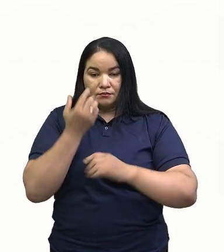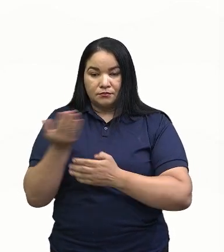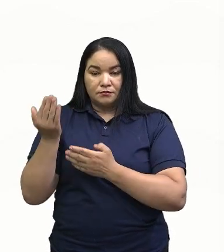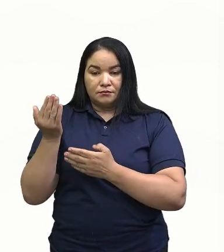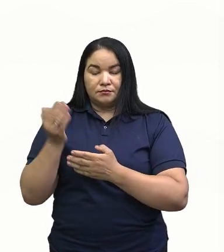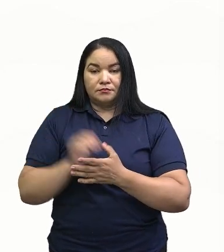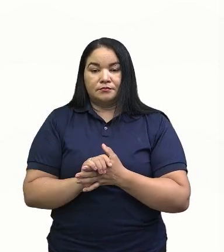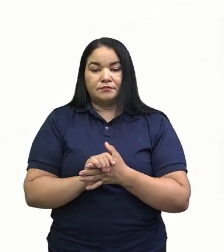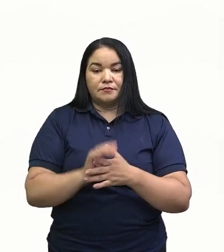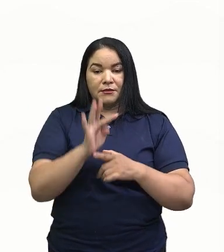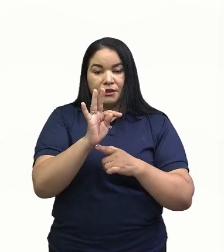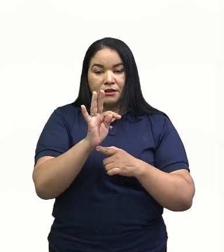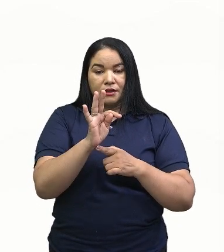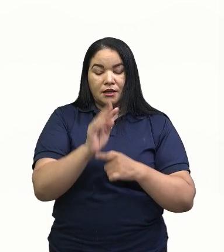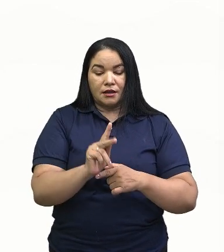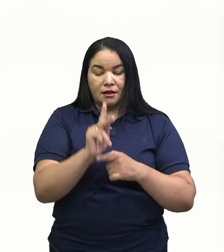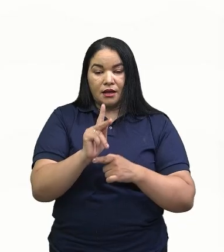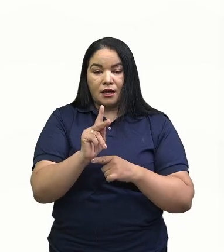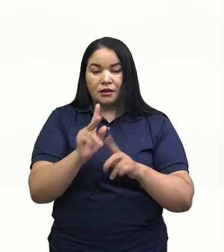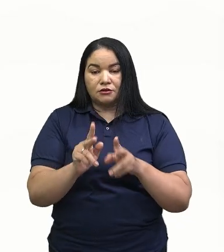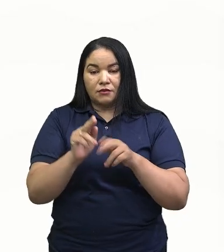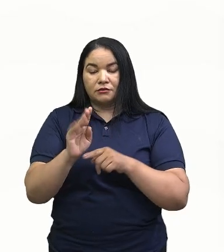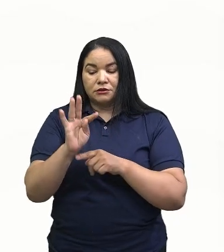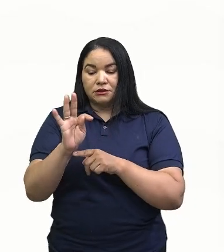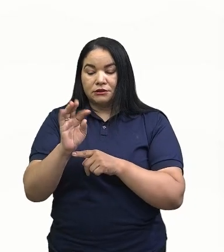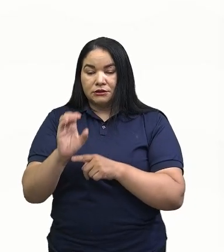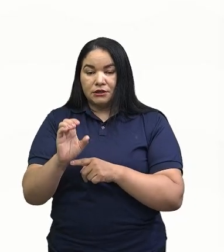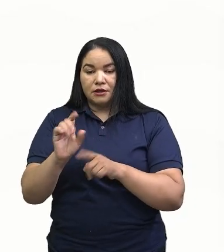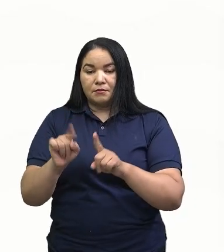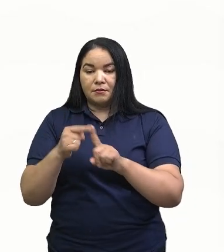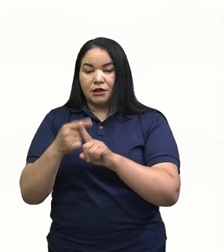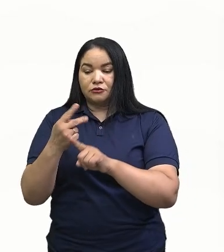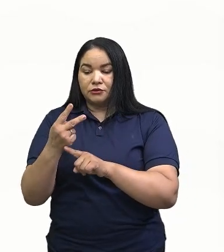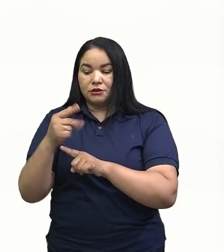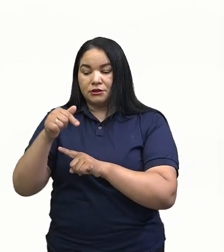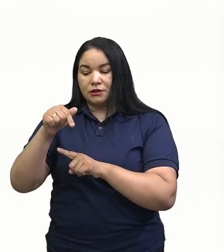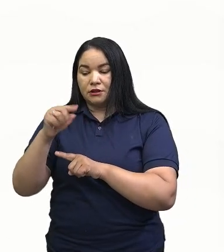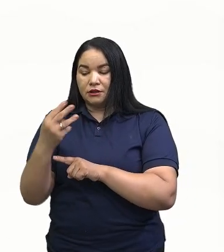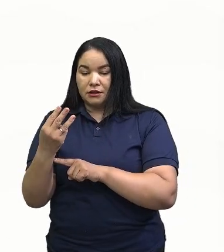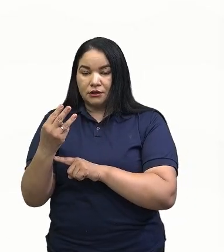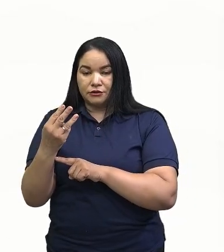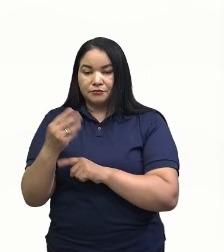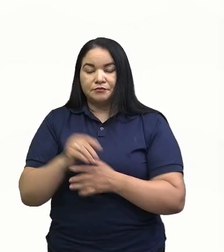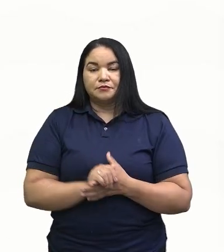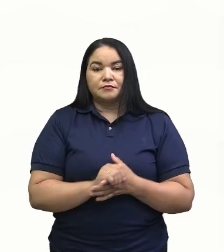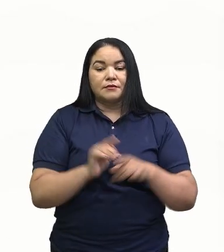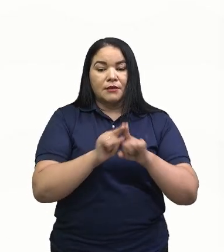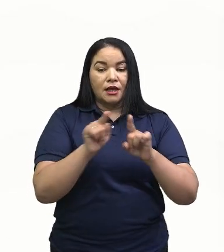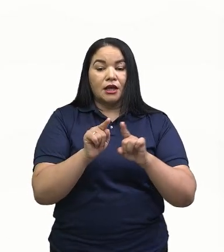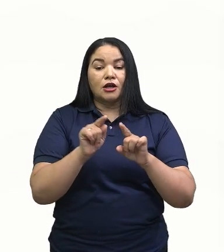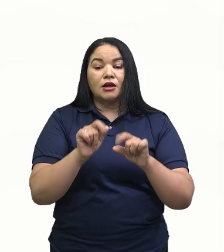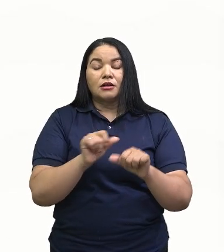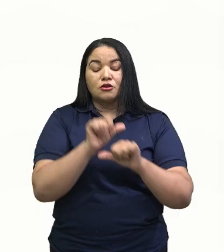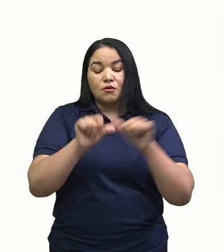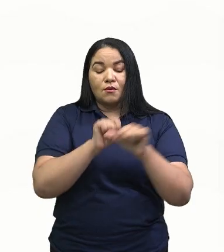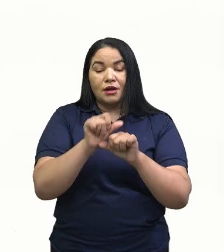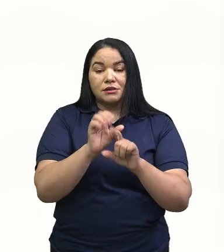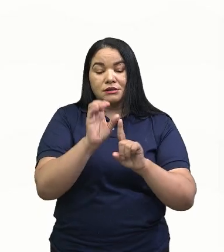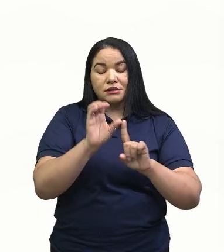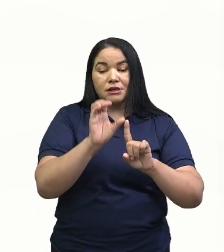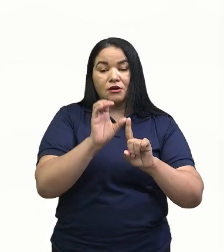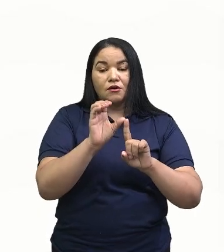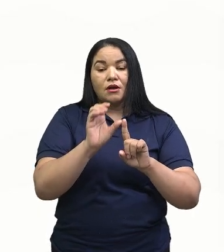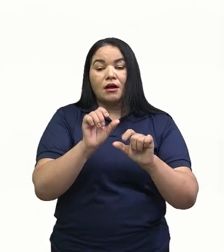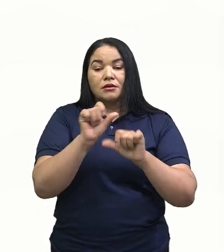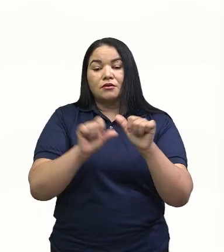equação. TK vai ser igual a TC mais 273. E para transformar Kelvin, como